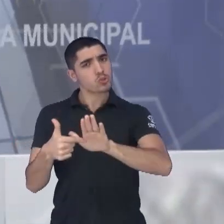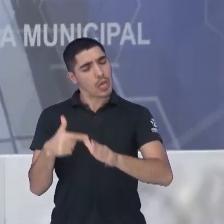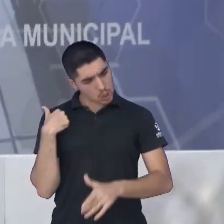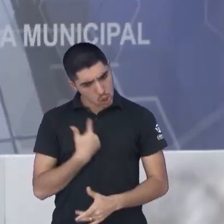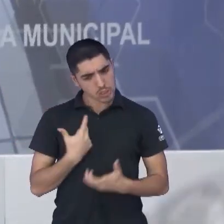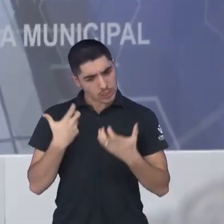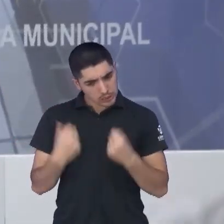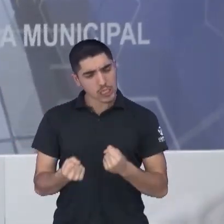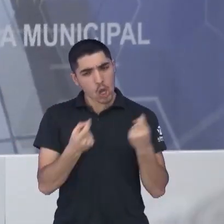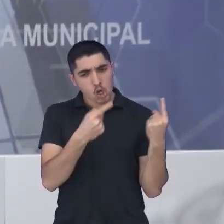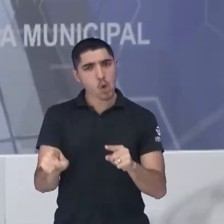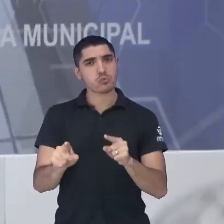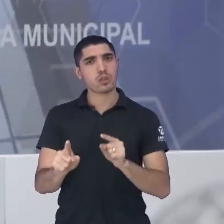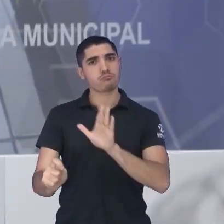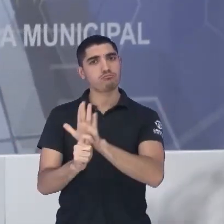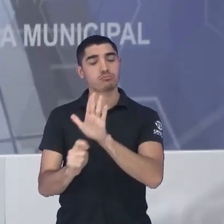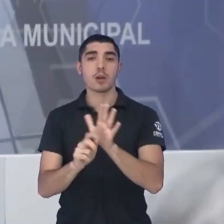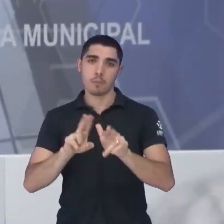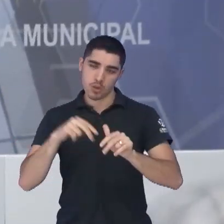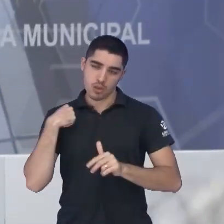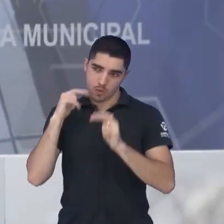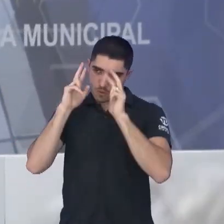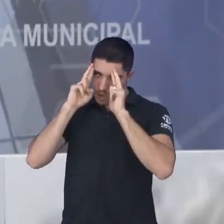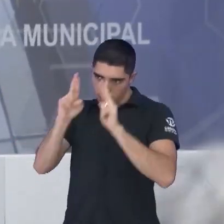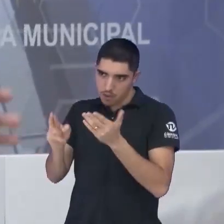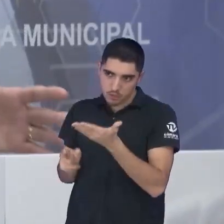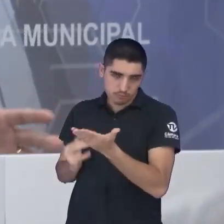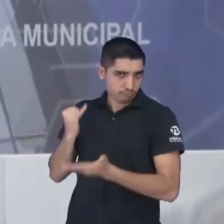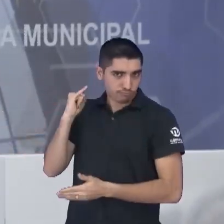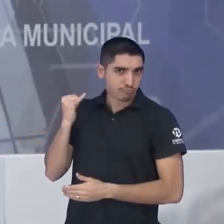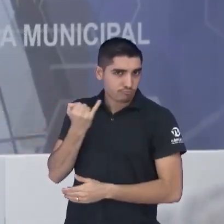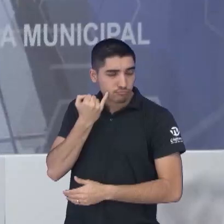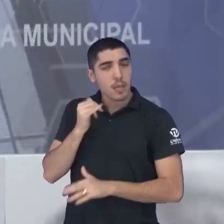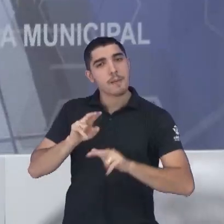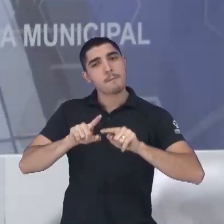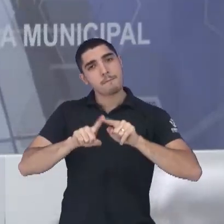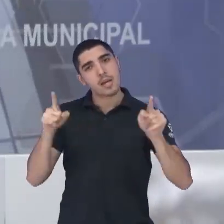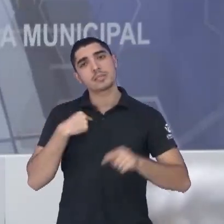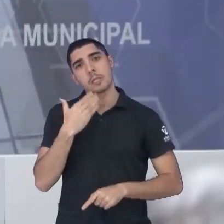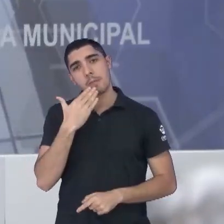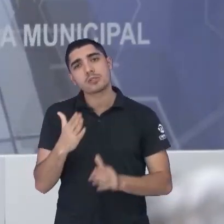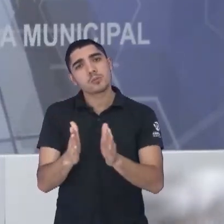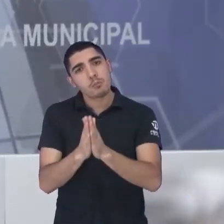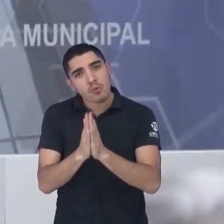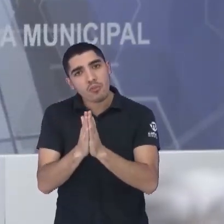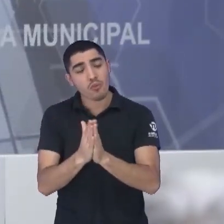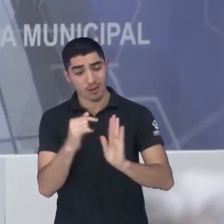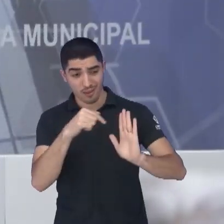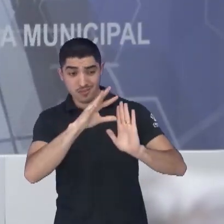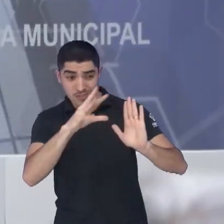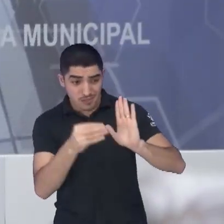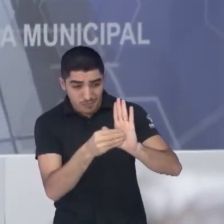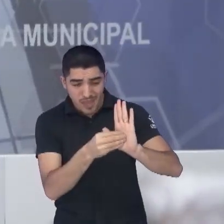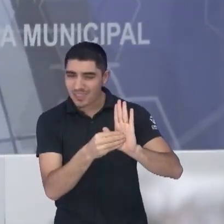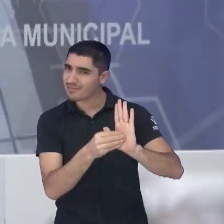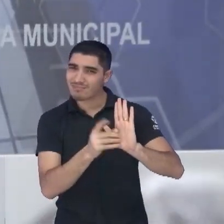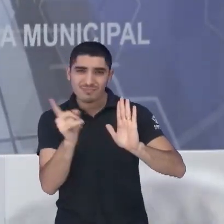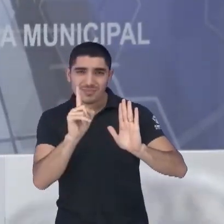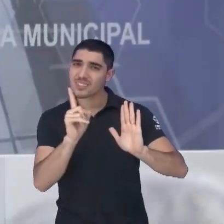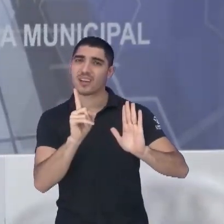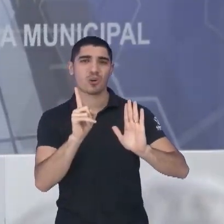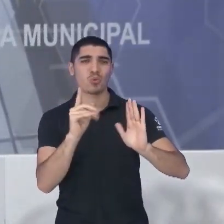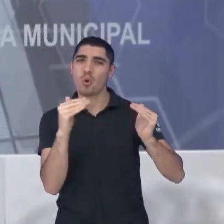todo respeito à preocupação do vereador Juvenil, eu peço aos senhores o voto contrário à emenda para que a